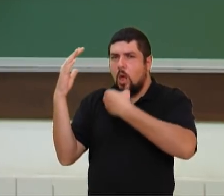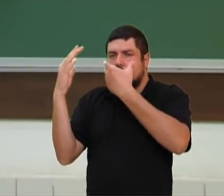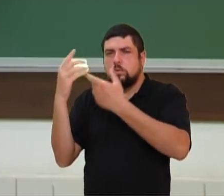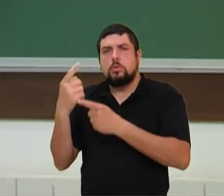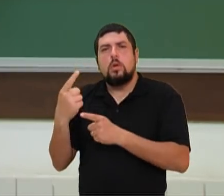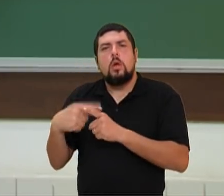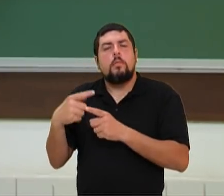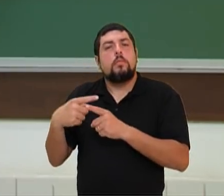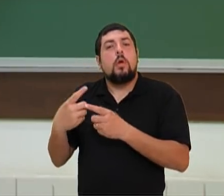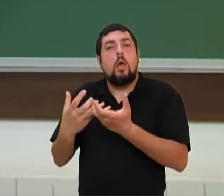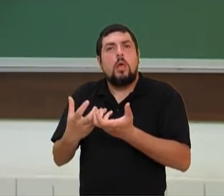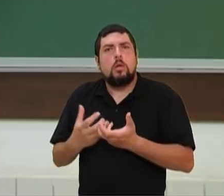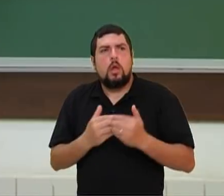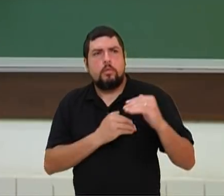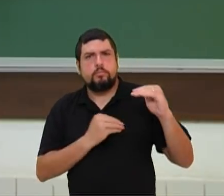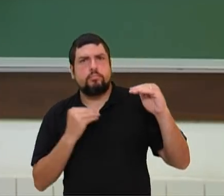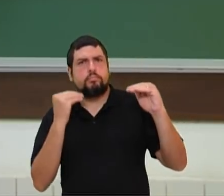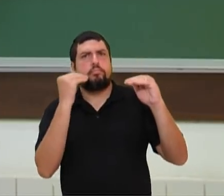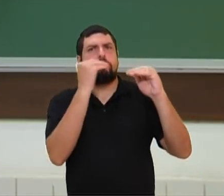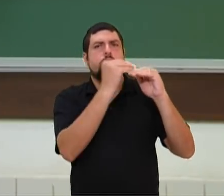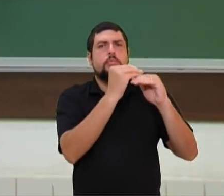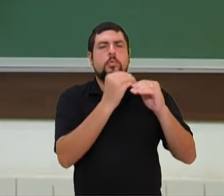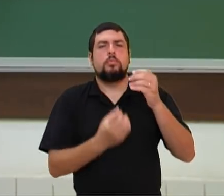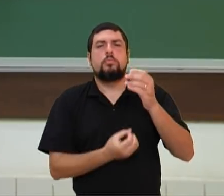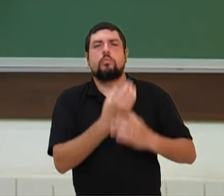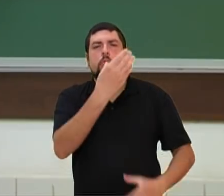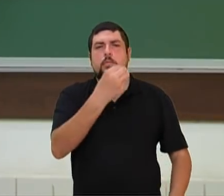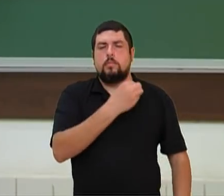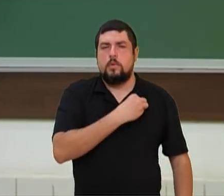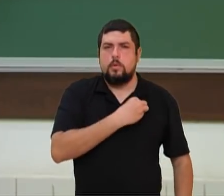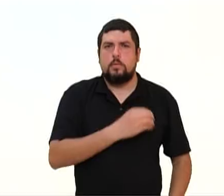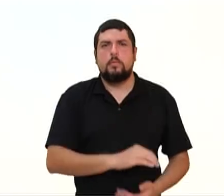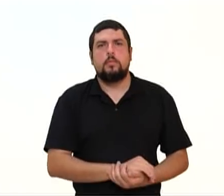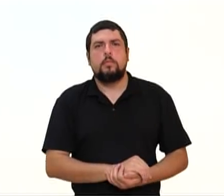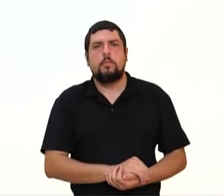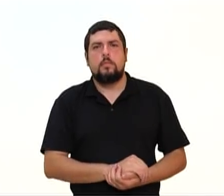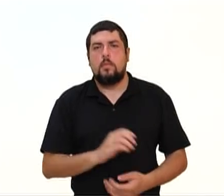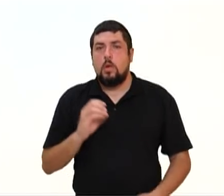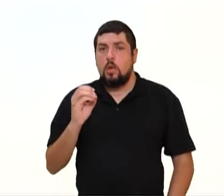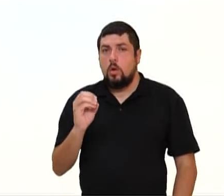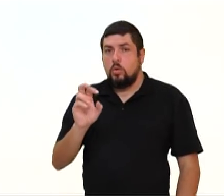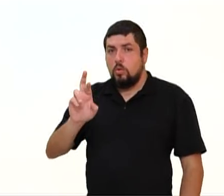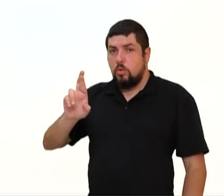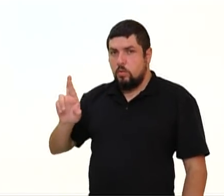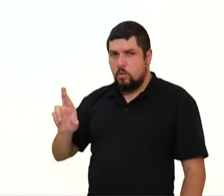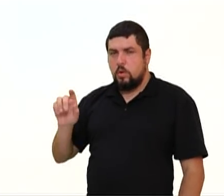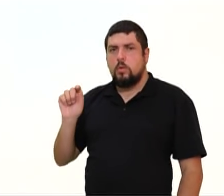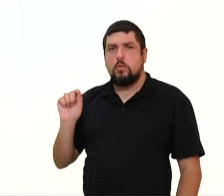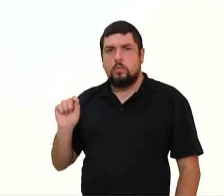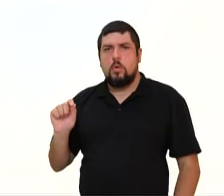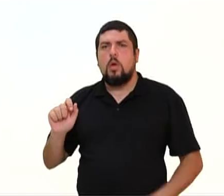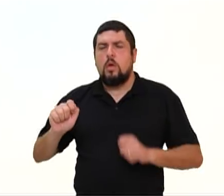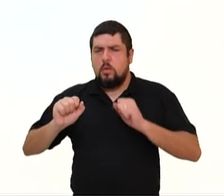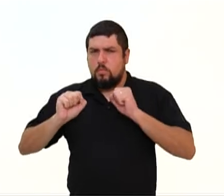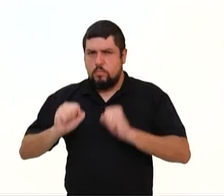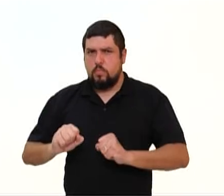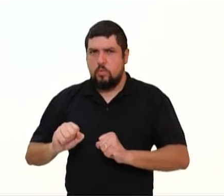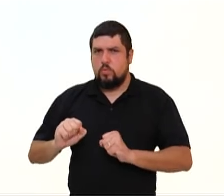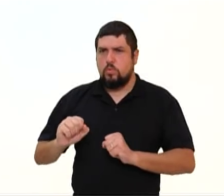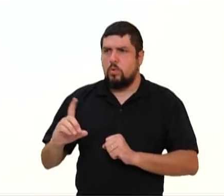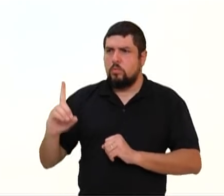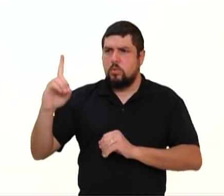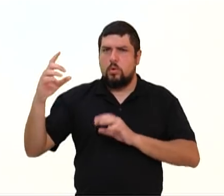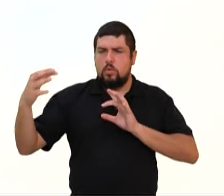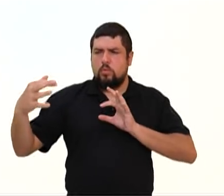Deus. E isso criou a ideia do pecado. Já no Oriente, o homem pode alcançar a união com o divino mediante a